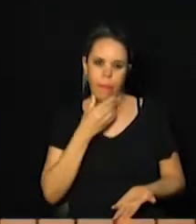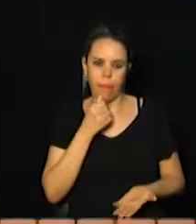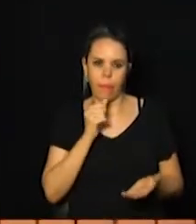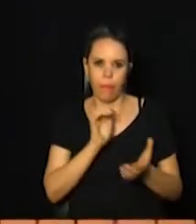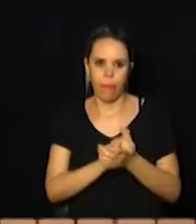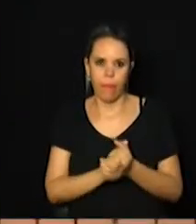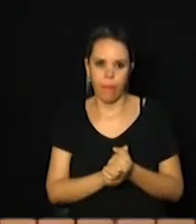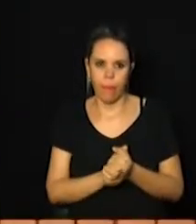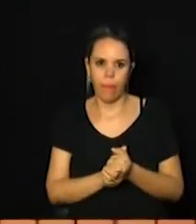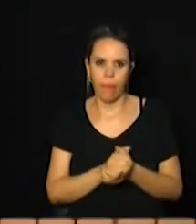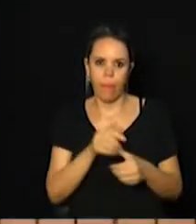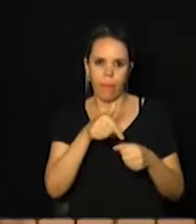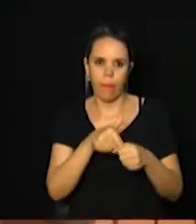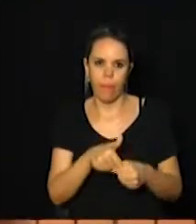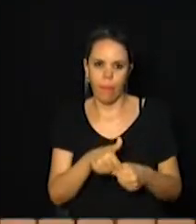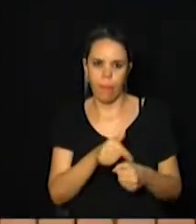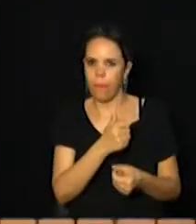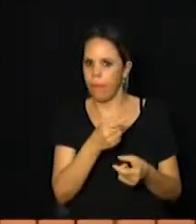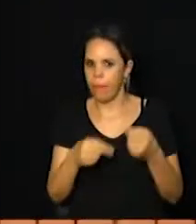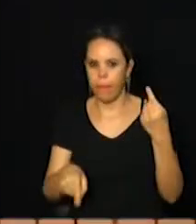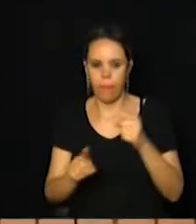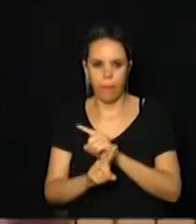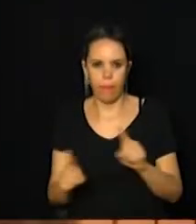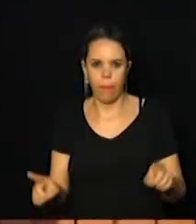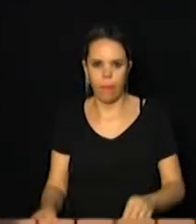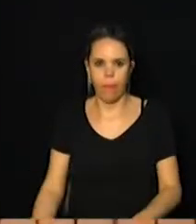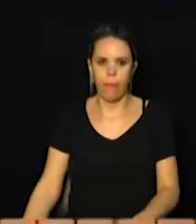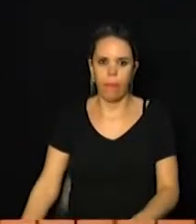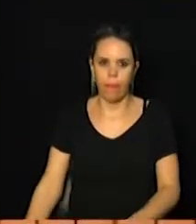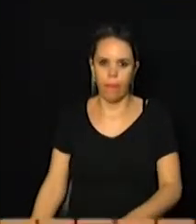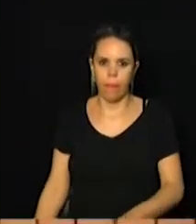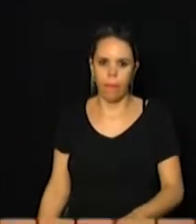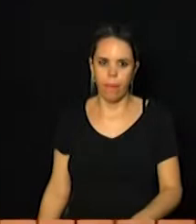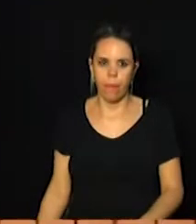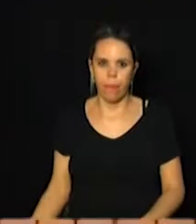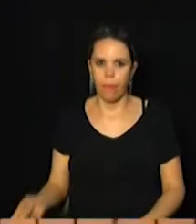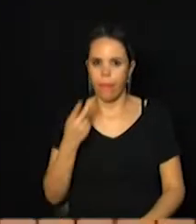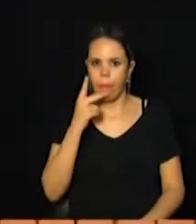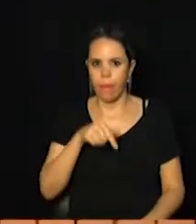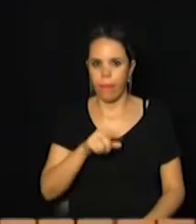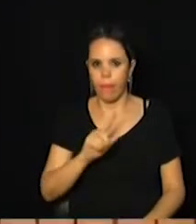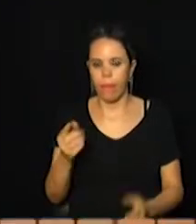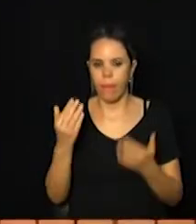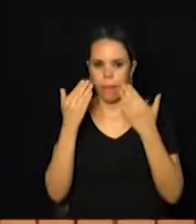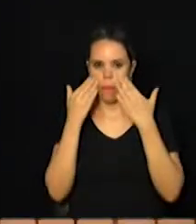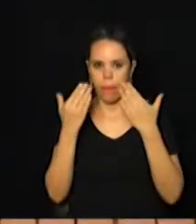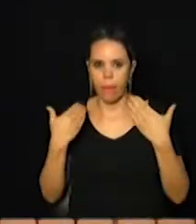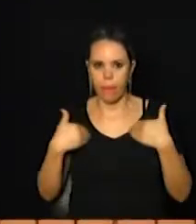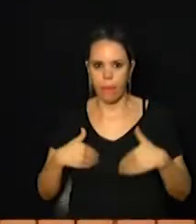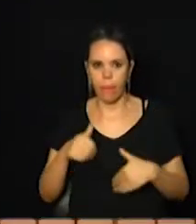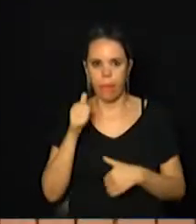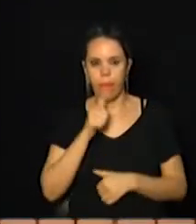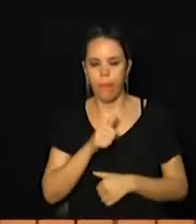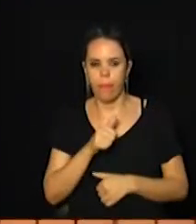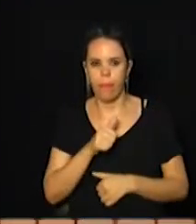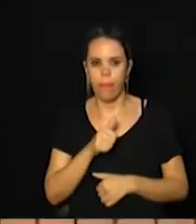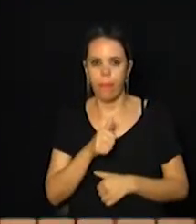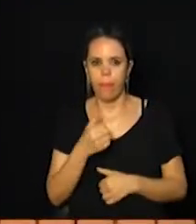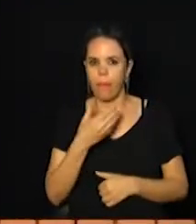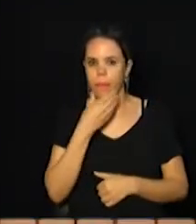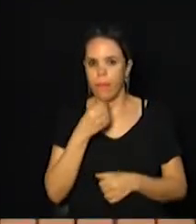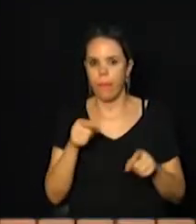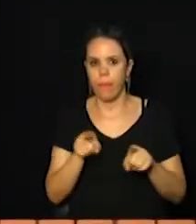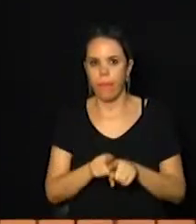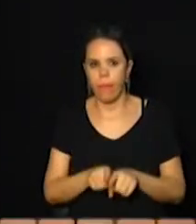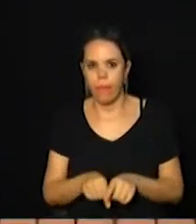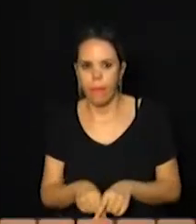a sua esposa e Foi abastecer a esposa não deixa não deixa E eu fora disso expõe o corpo da mulher porque que eles põem o corpo do